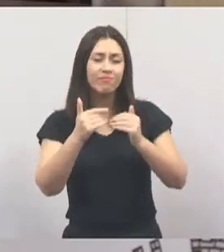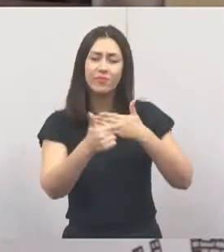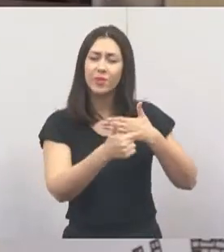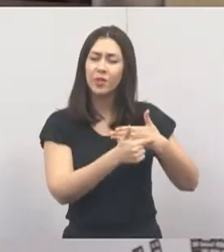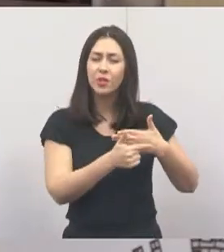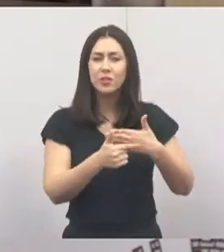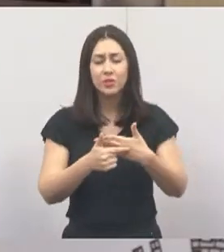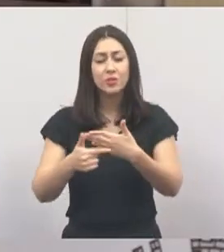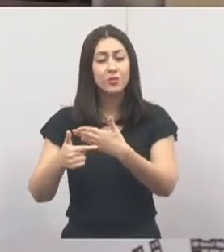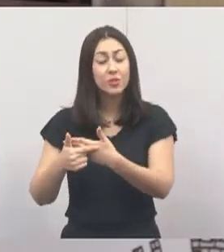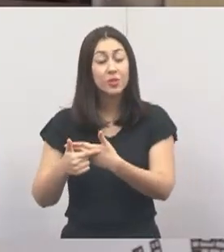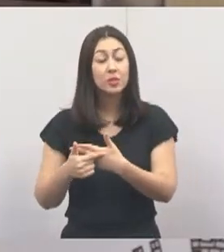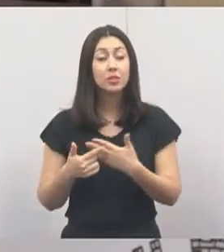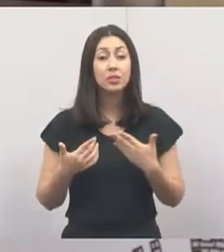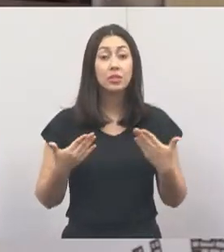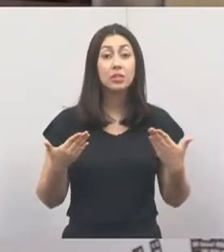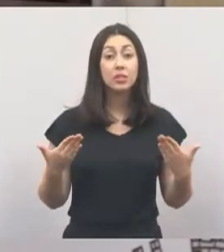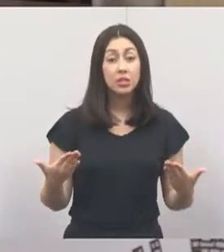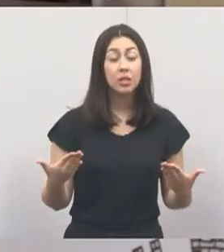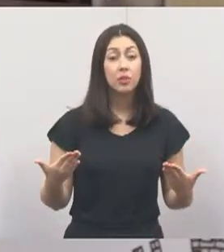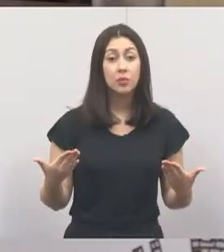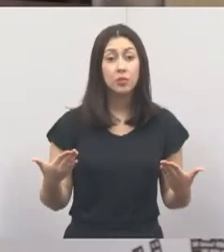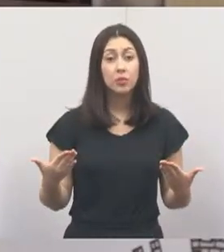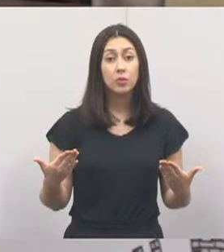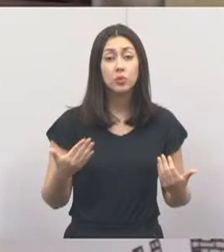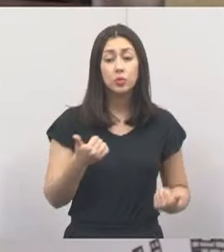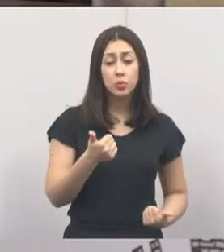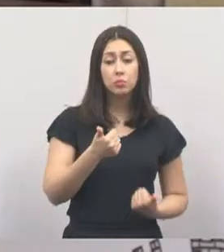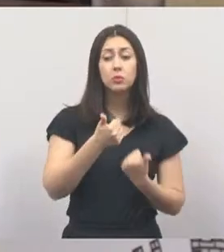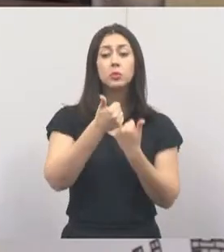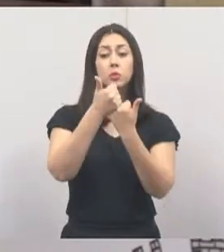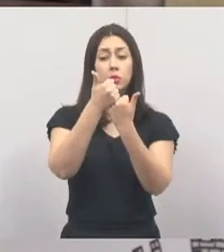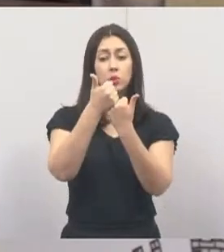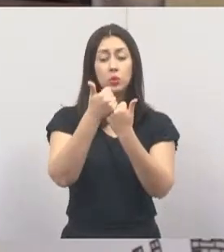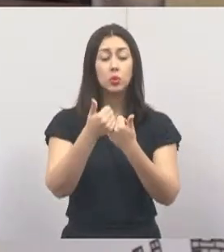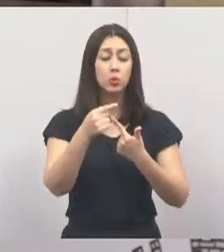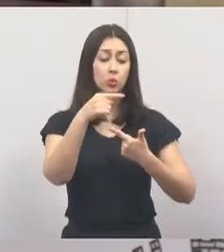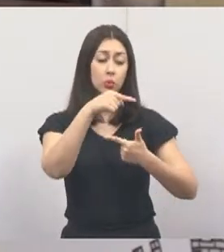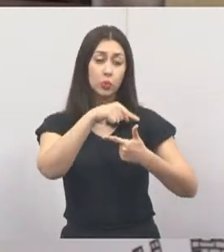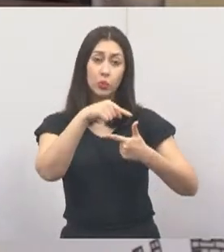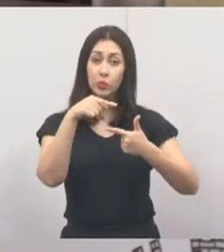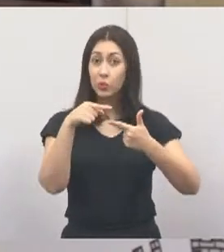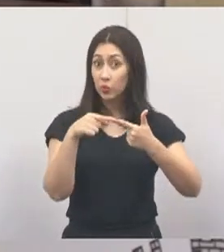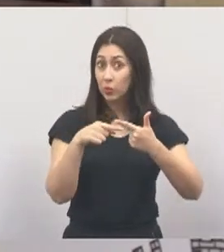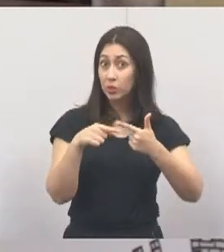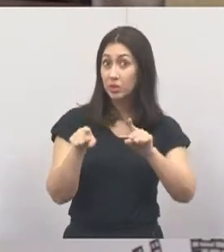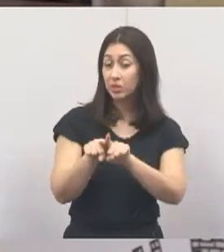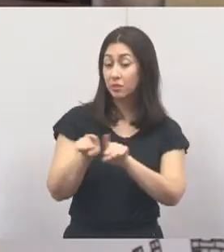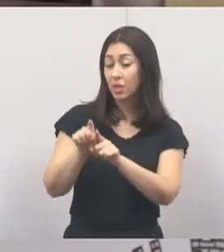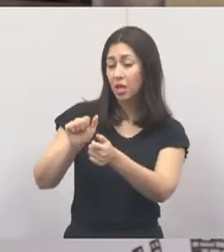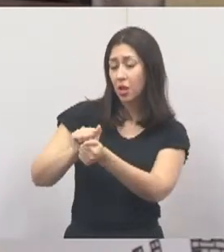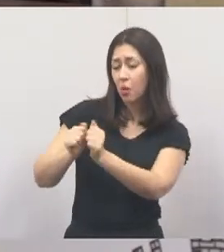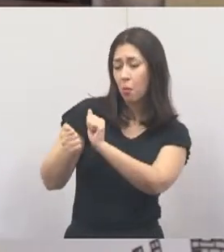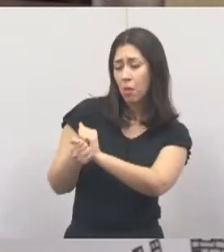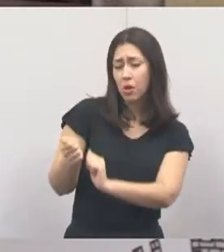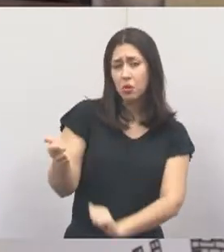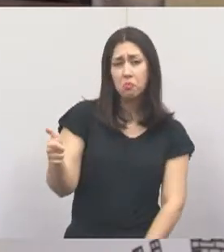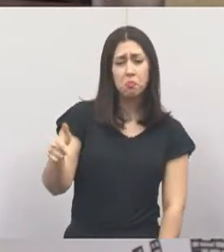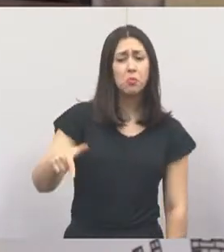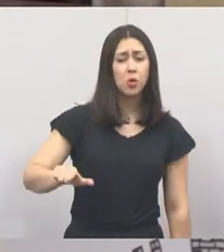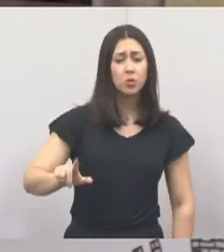cargos. Assim, estão sendo substituídas 2 delas e readequada uma